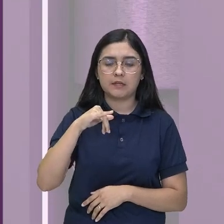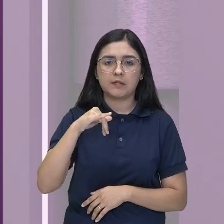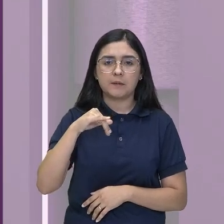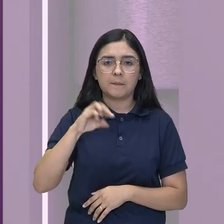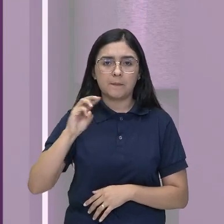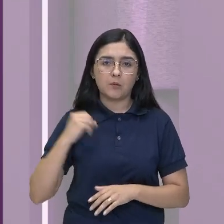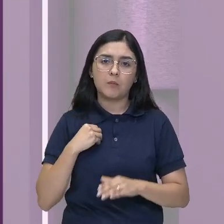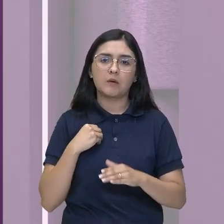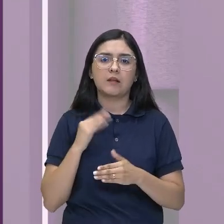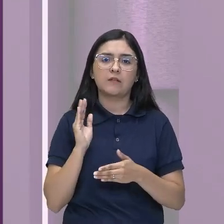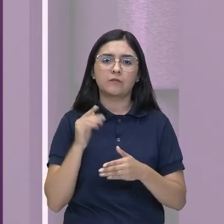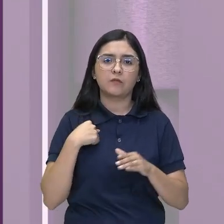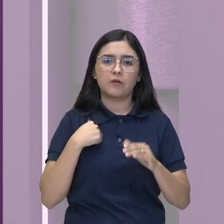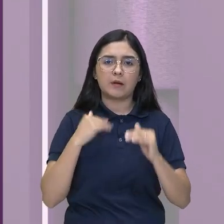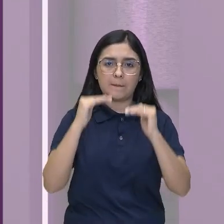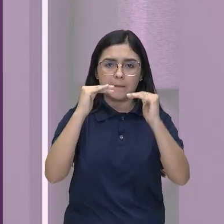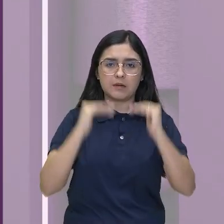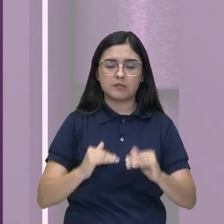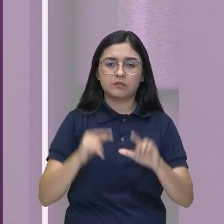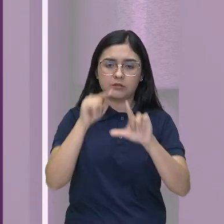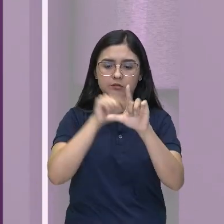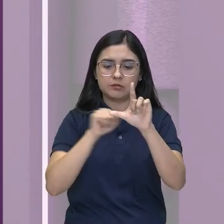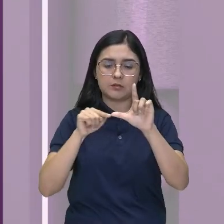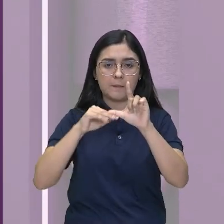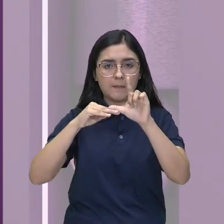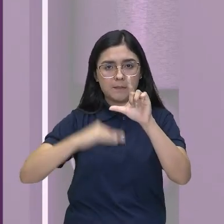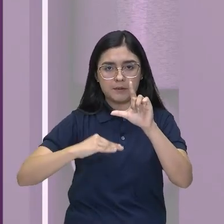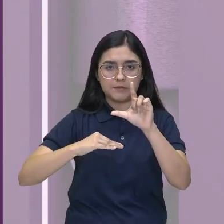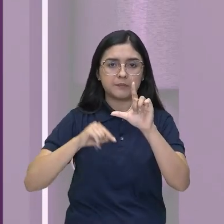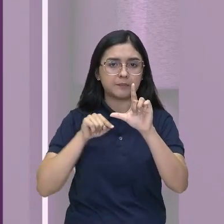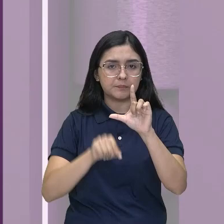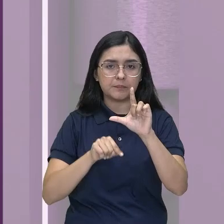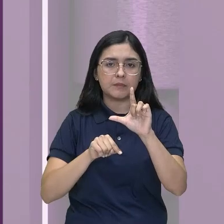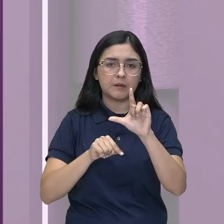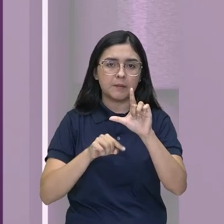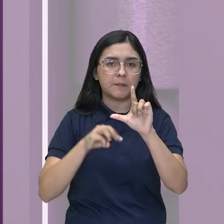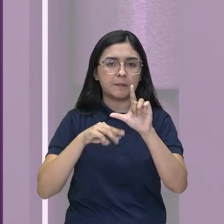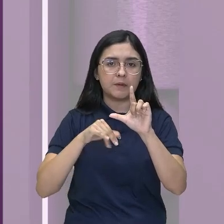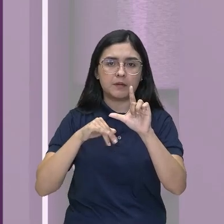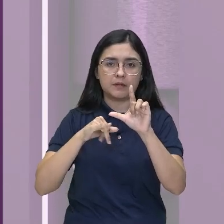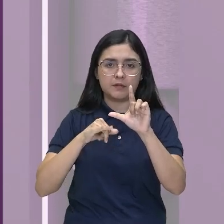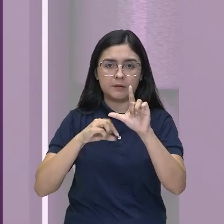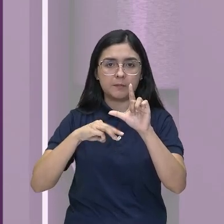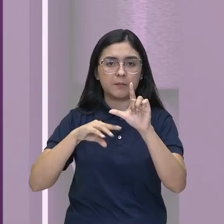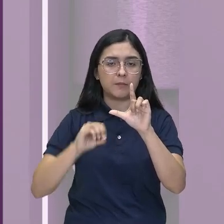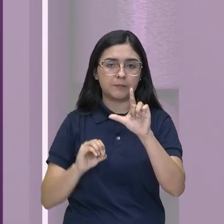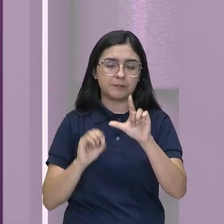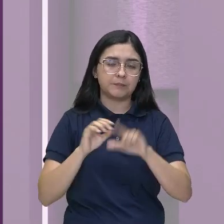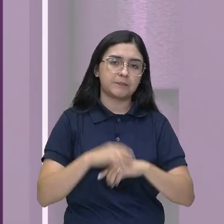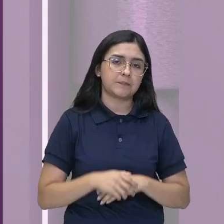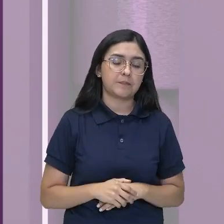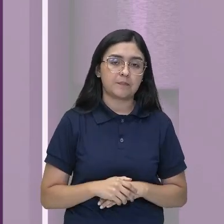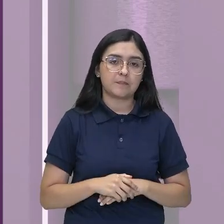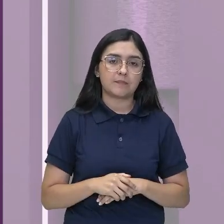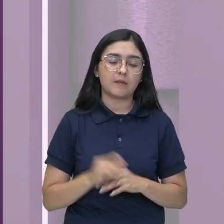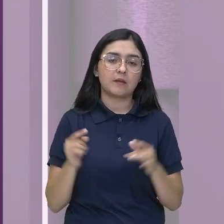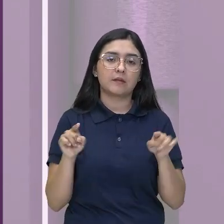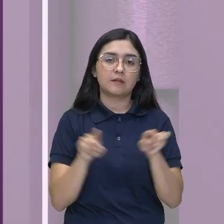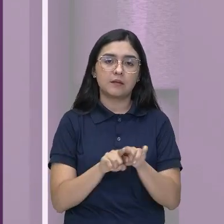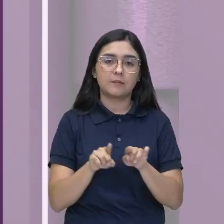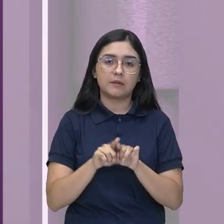para a parte negativa do eixo y. Então, ali é o ponto mínimo dela. Bacana. Além disso, eu tenho